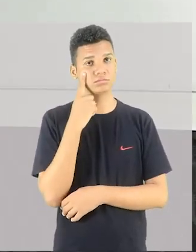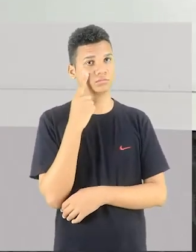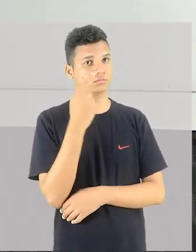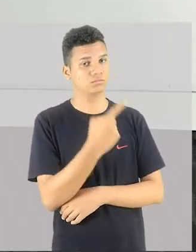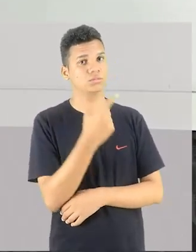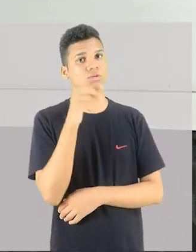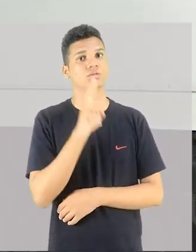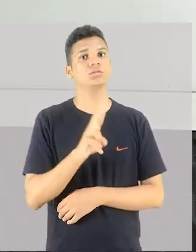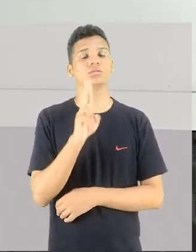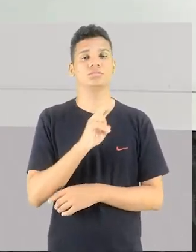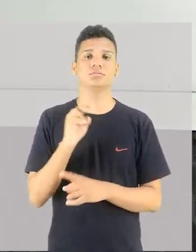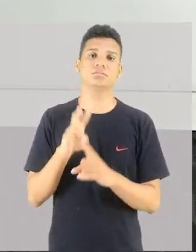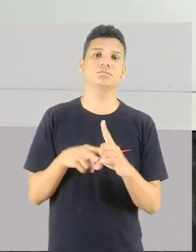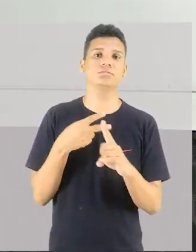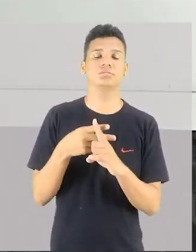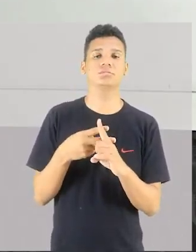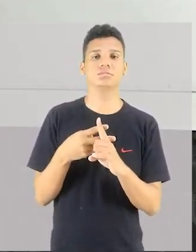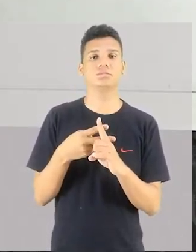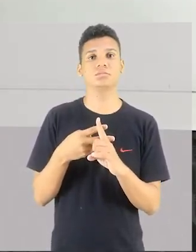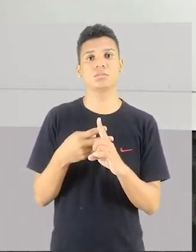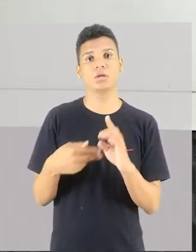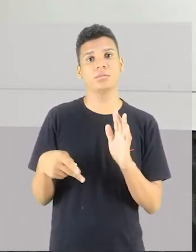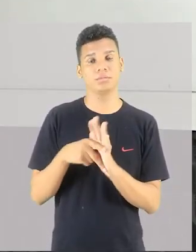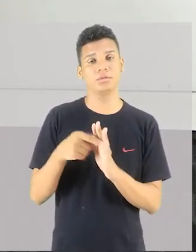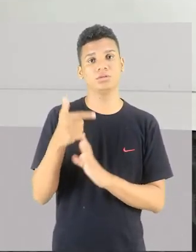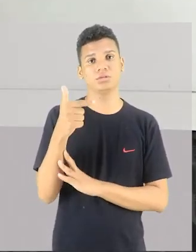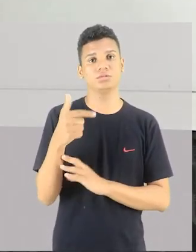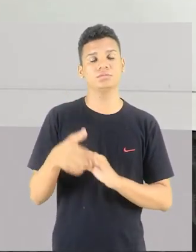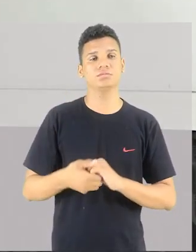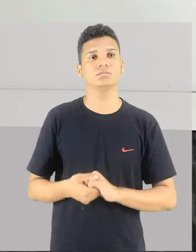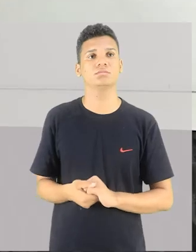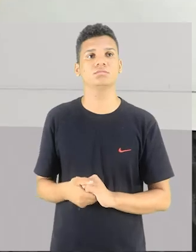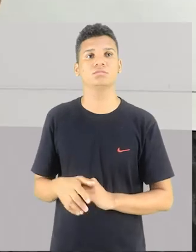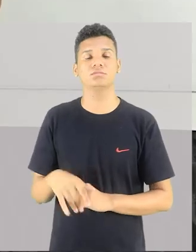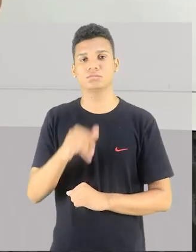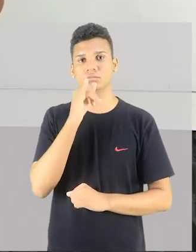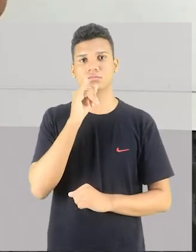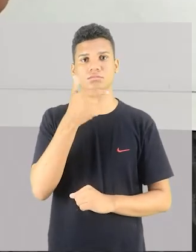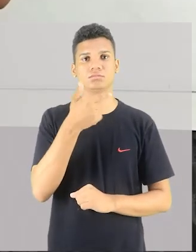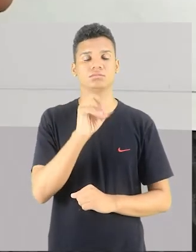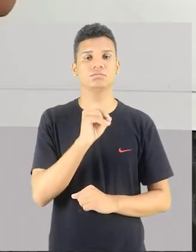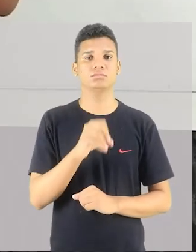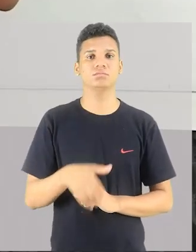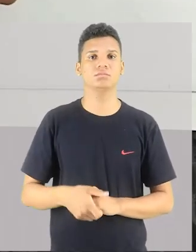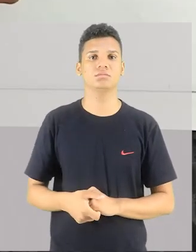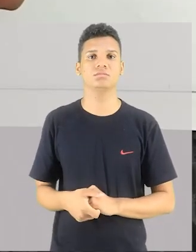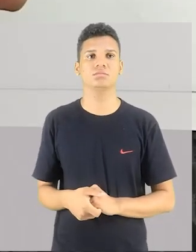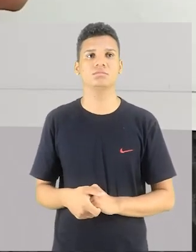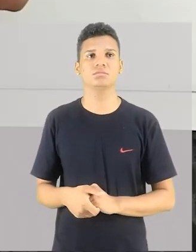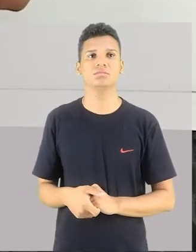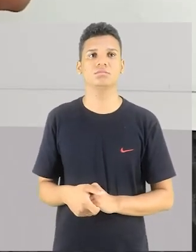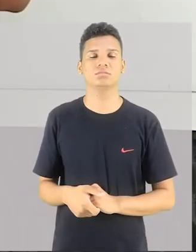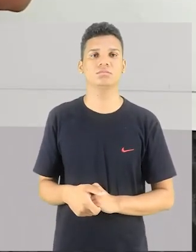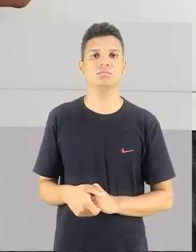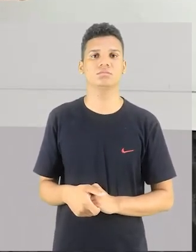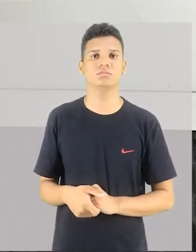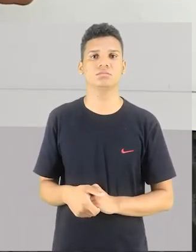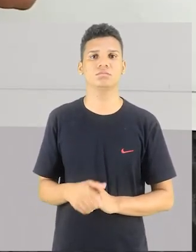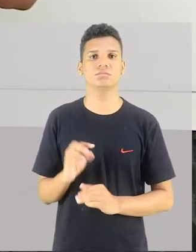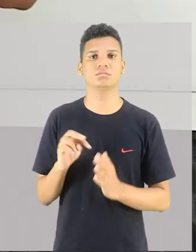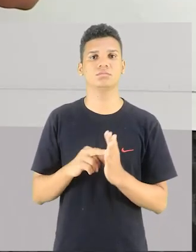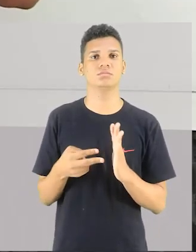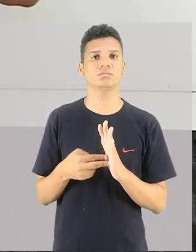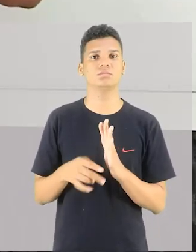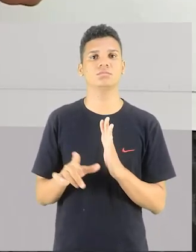multiplicado pela √2 ora Então veja só se a diagonal é 20 20 é ig a